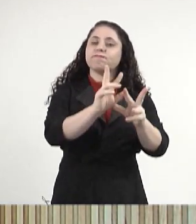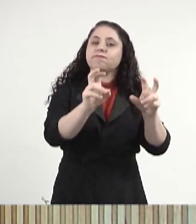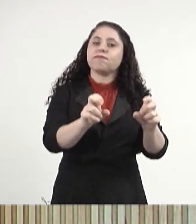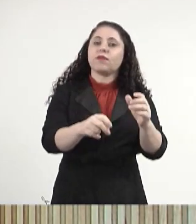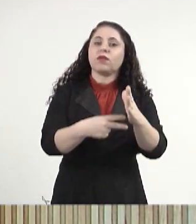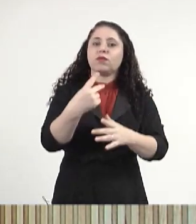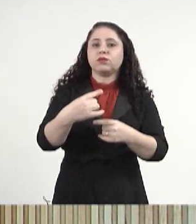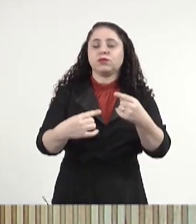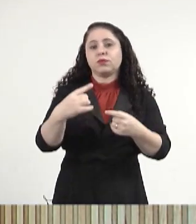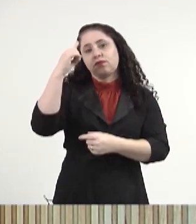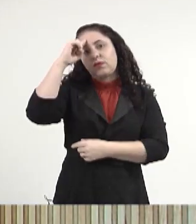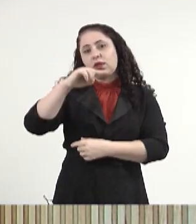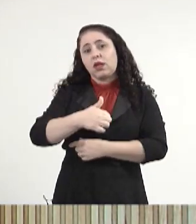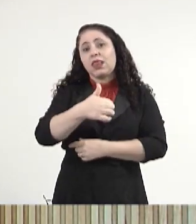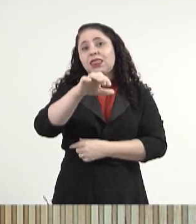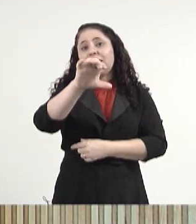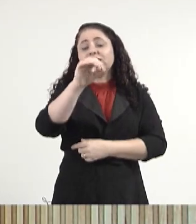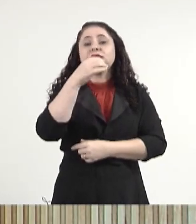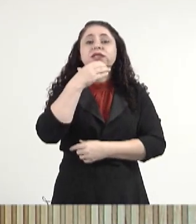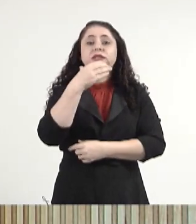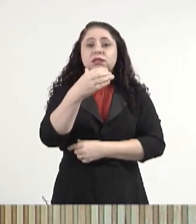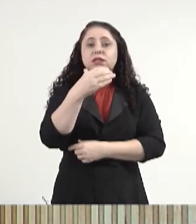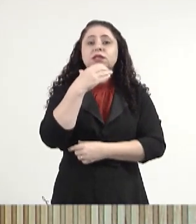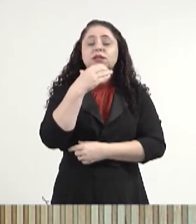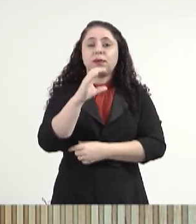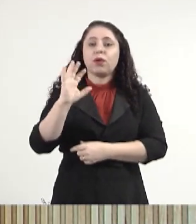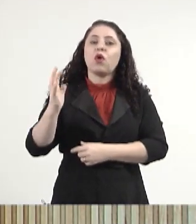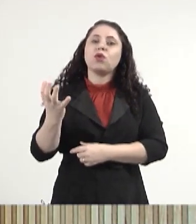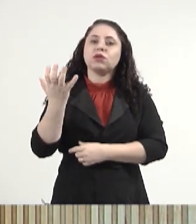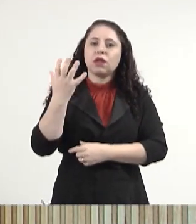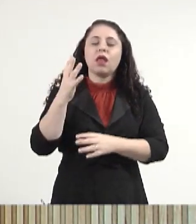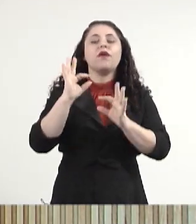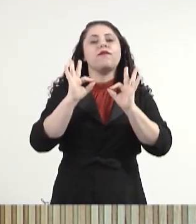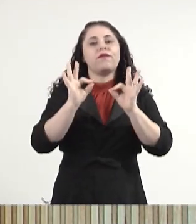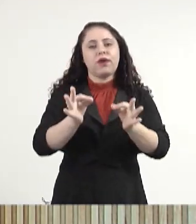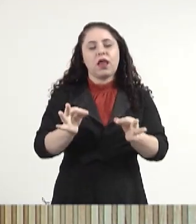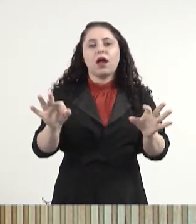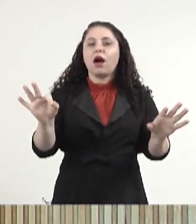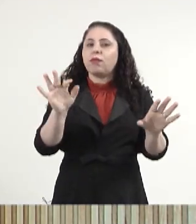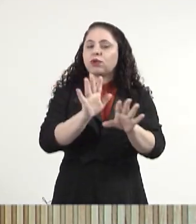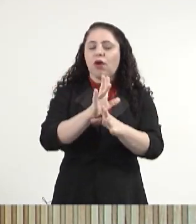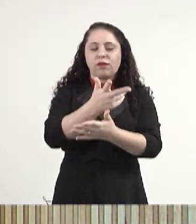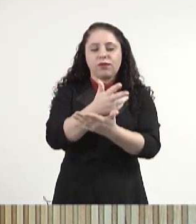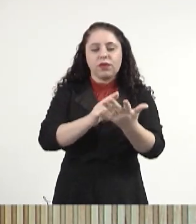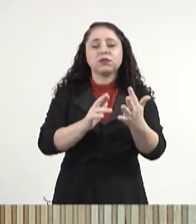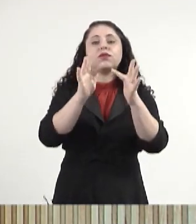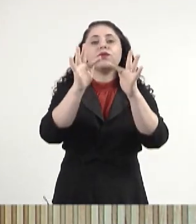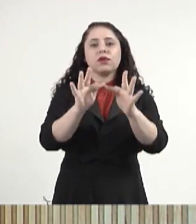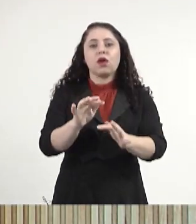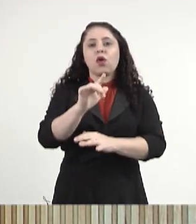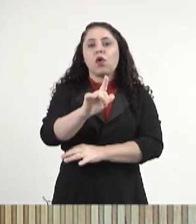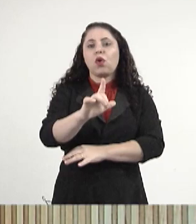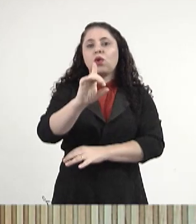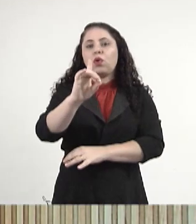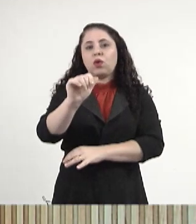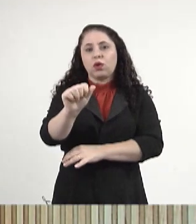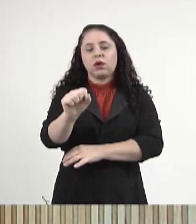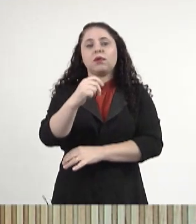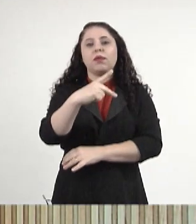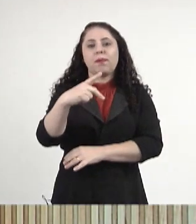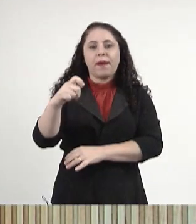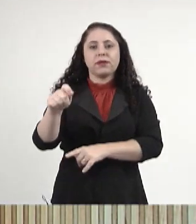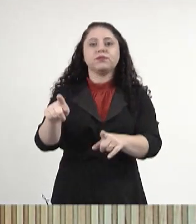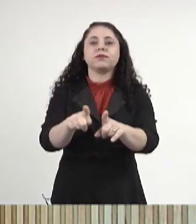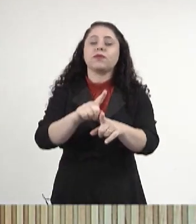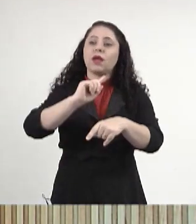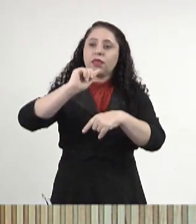discussão, para que no dia 10 de dezembro aconteça então a votação em redação final da LOA e do PPA, que aí